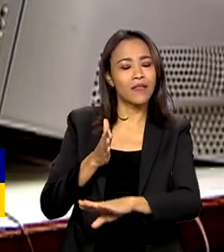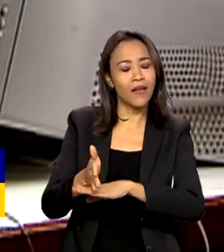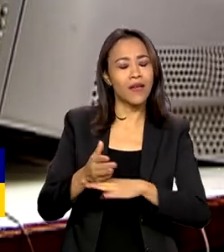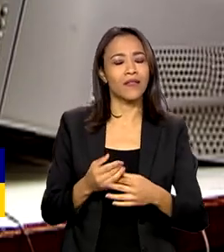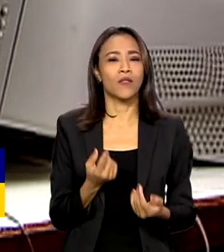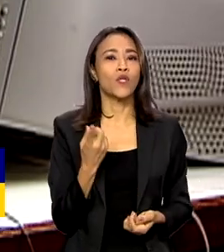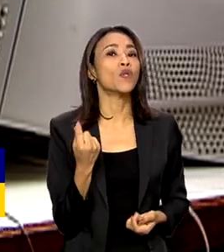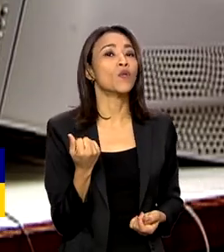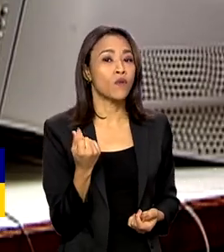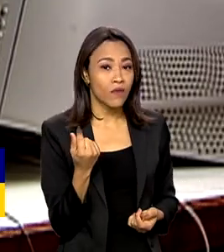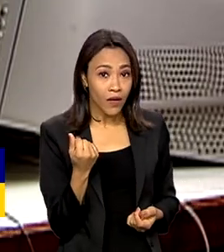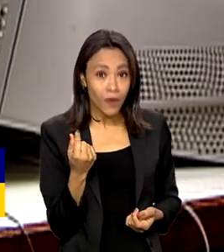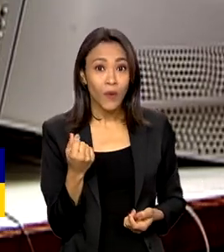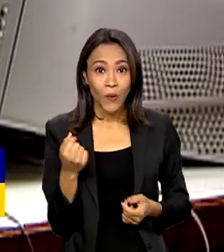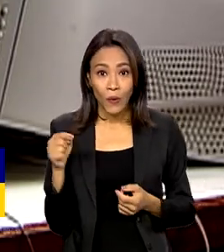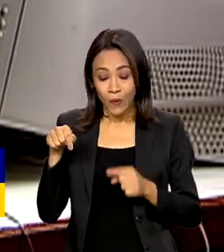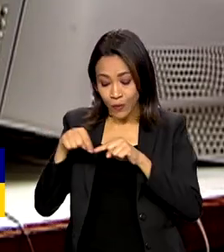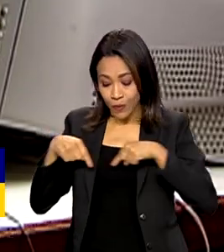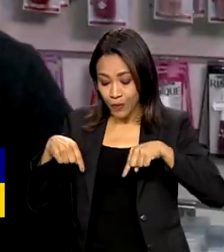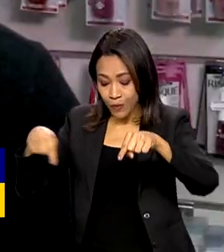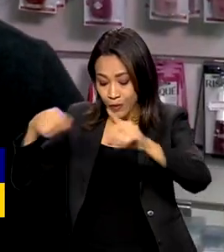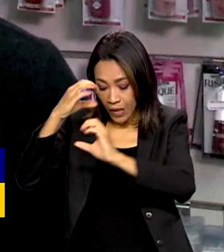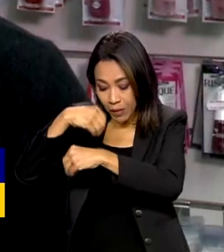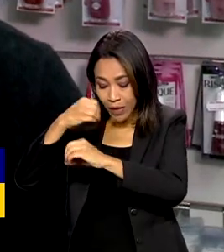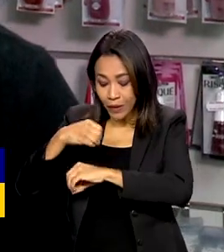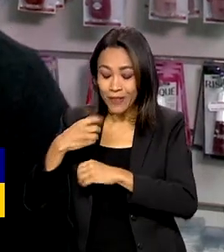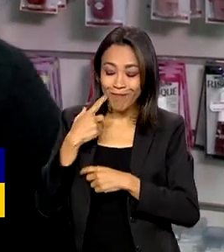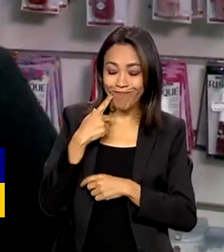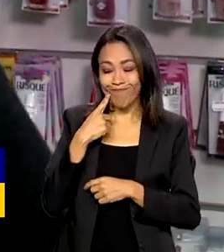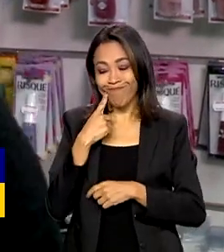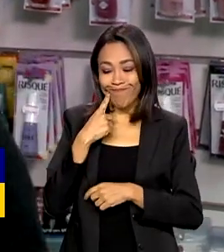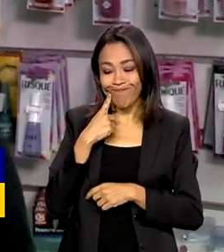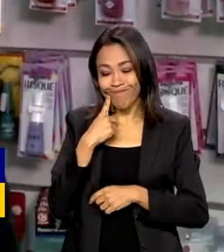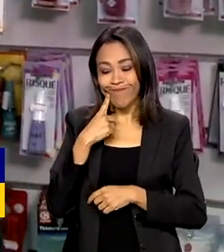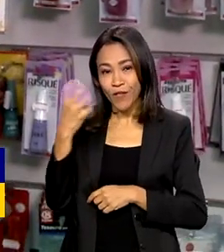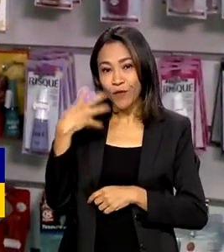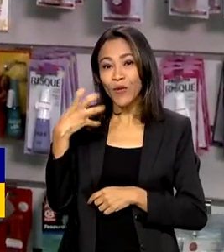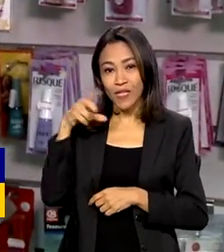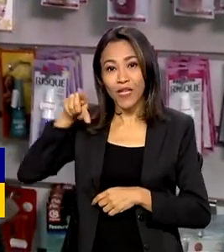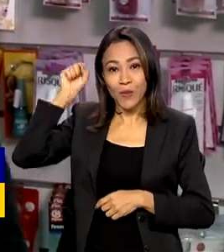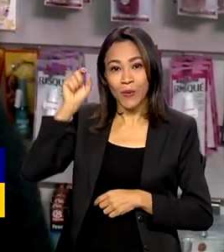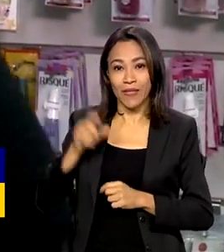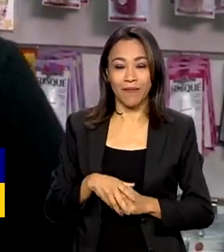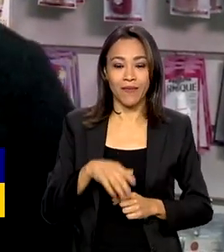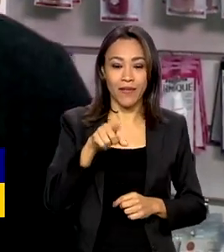dos Testes laboratoriais influenciam nas escolhas do Estudante